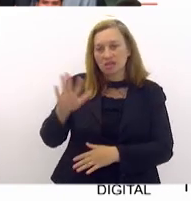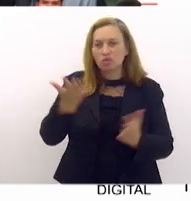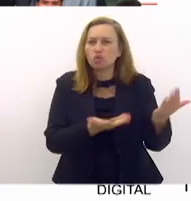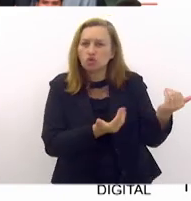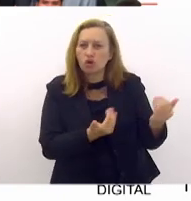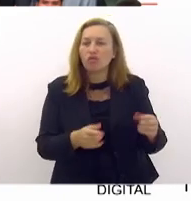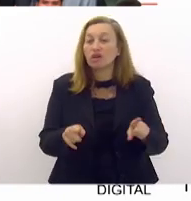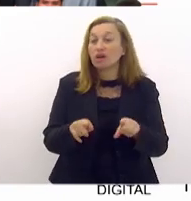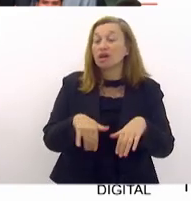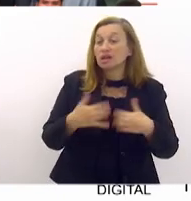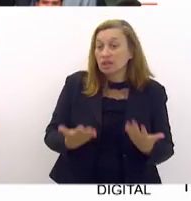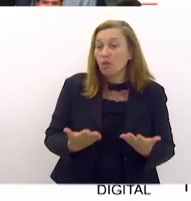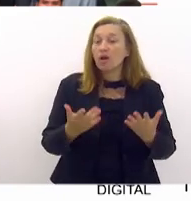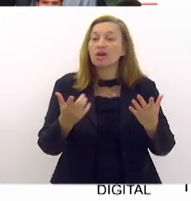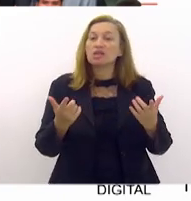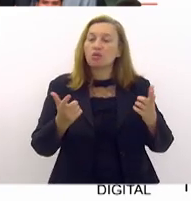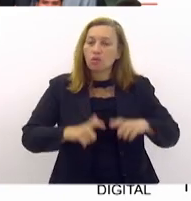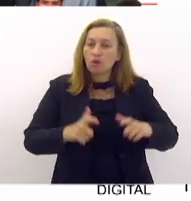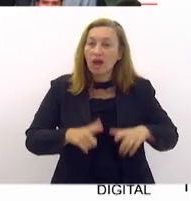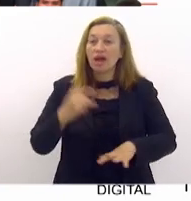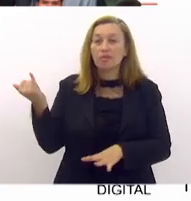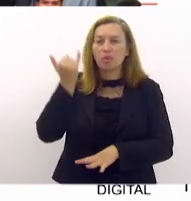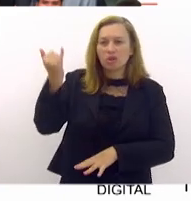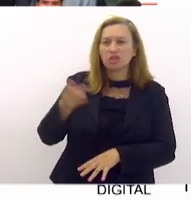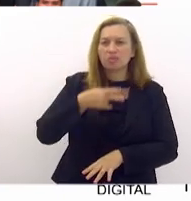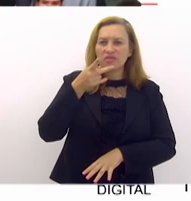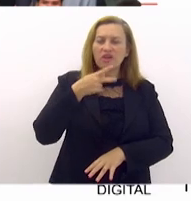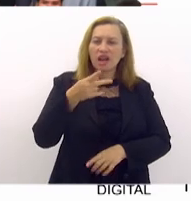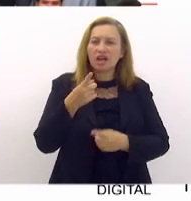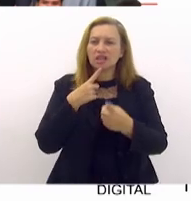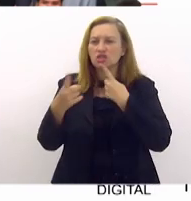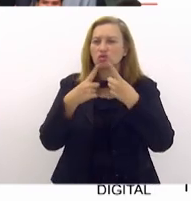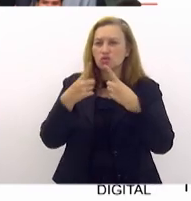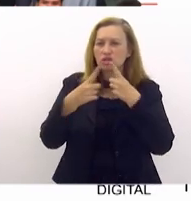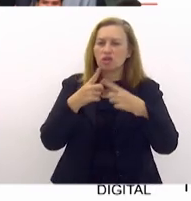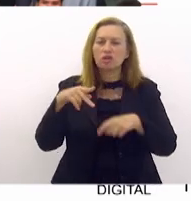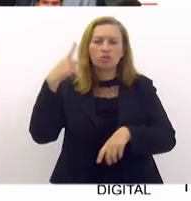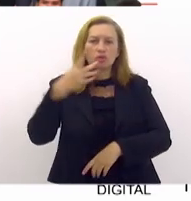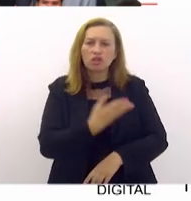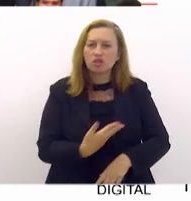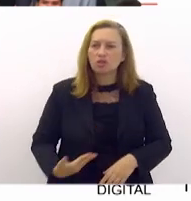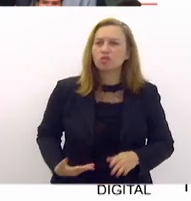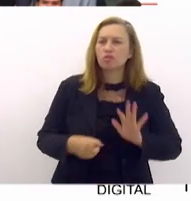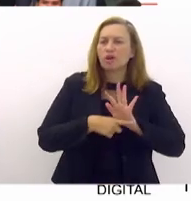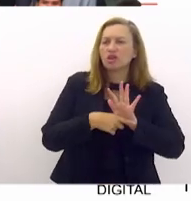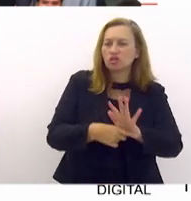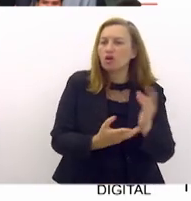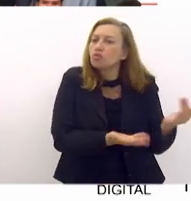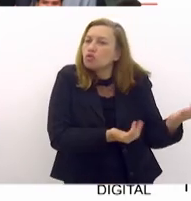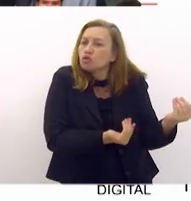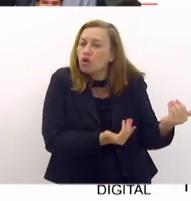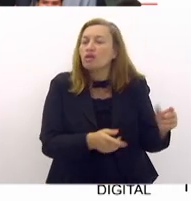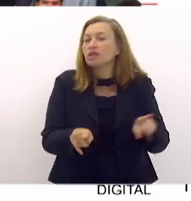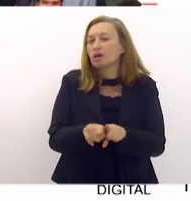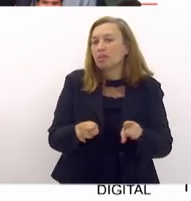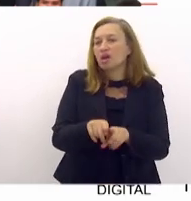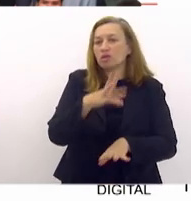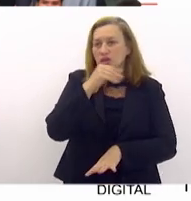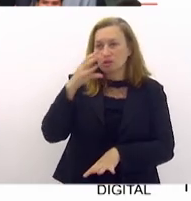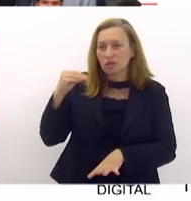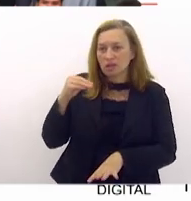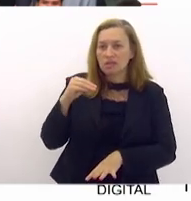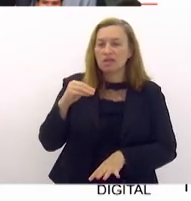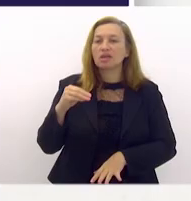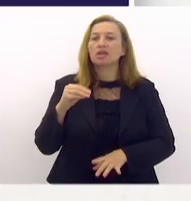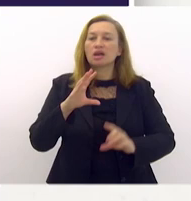esse é um espaço importante para pautar esse debate de políticas públicas para juventudes e que inclua também a questão